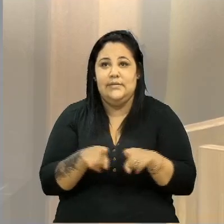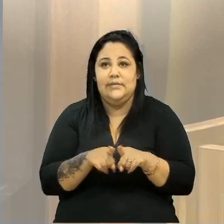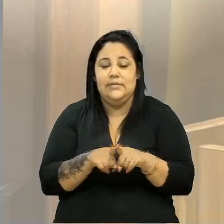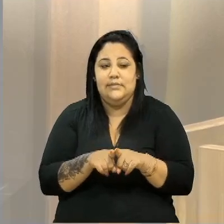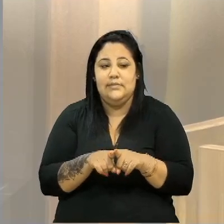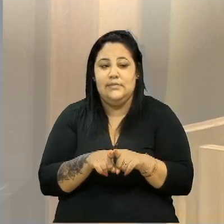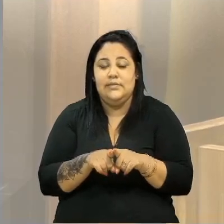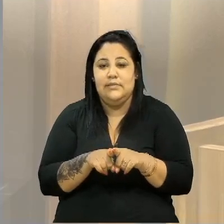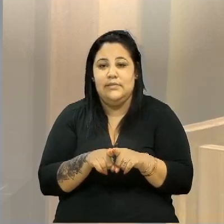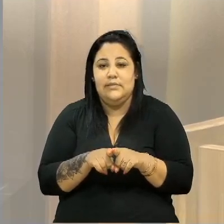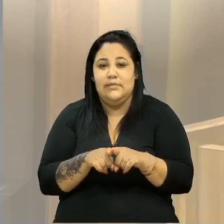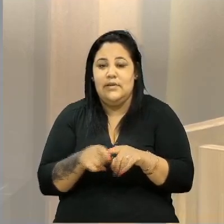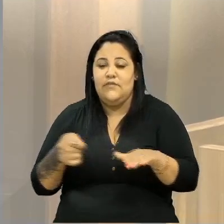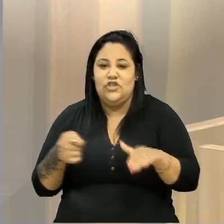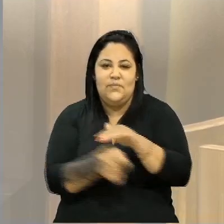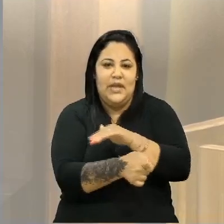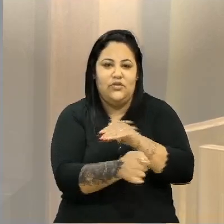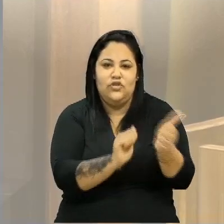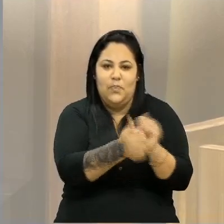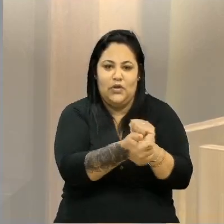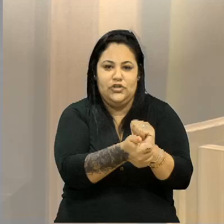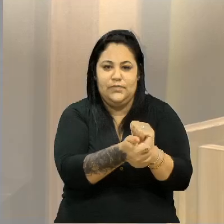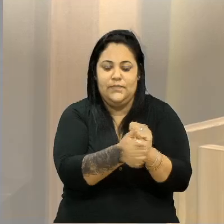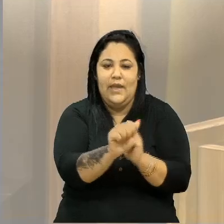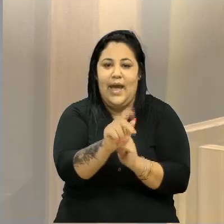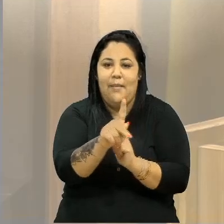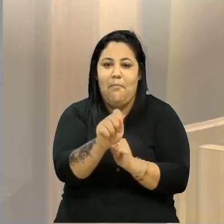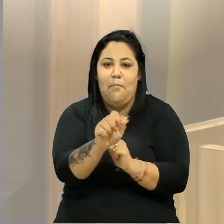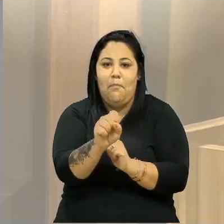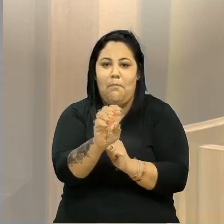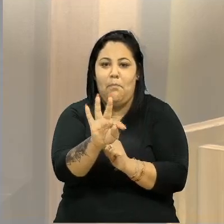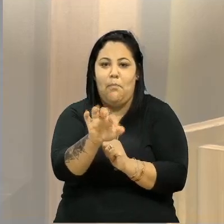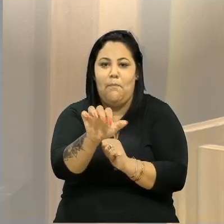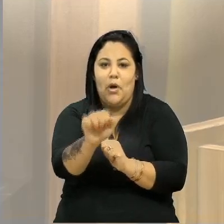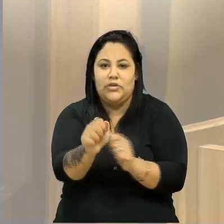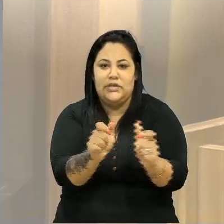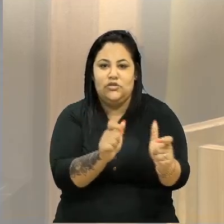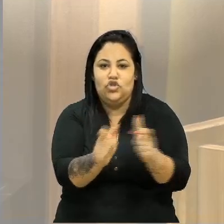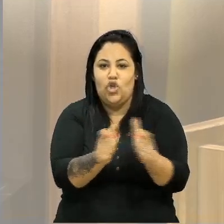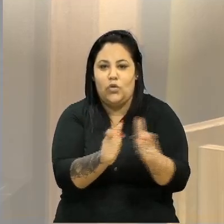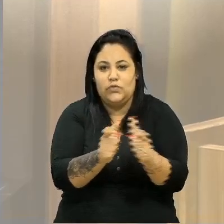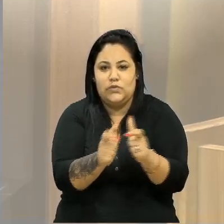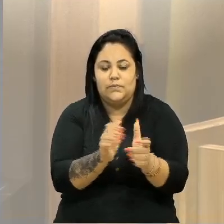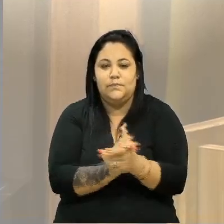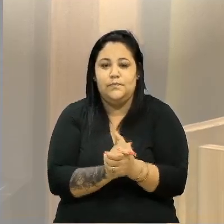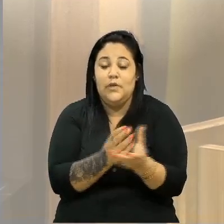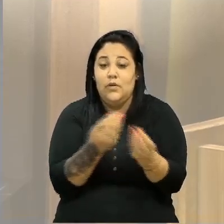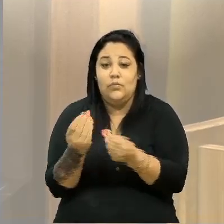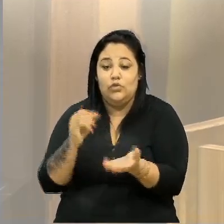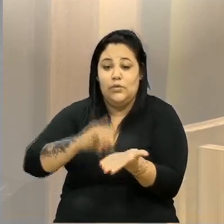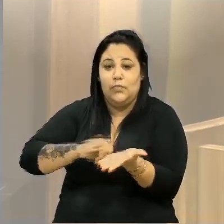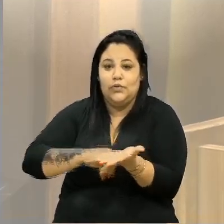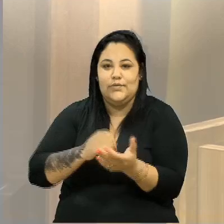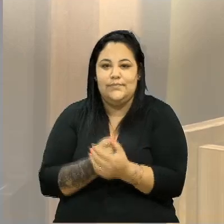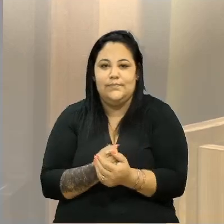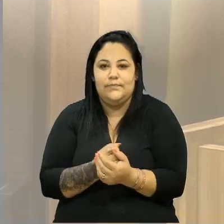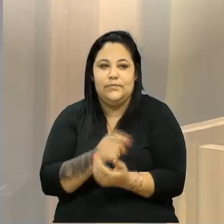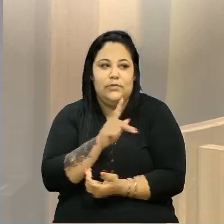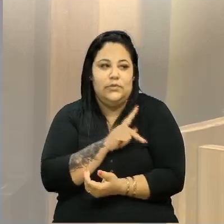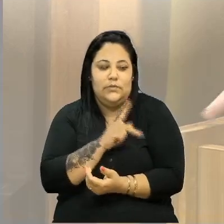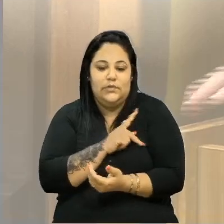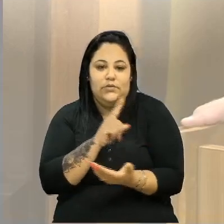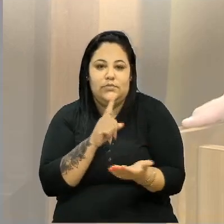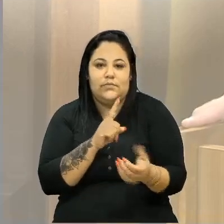gente tem que atrair empresas de aposta esportiva, porque eles geram muito impostos. Sou presidente, já está acabando o tempo, sou presidente da